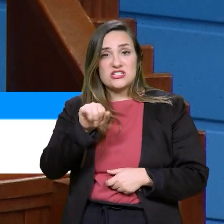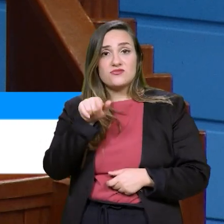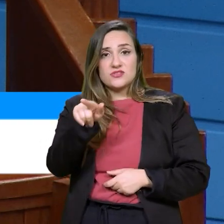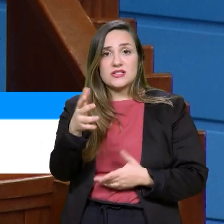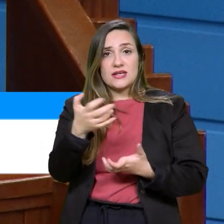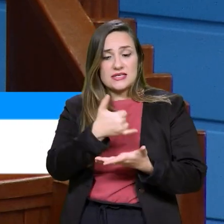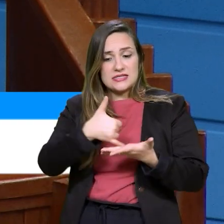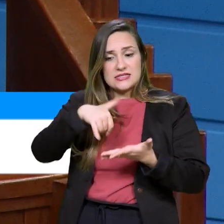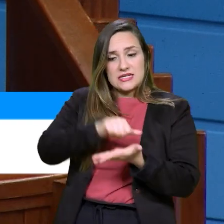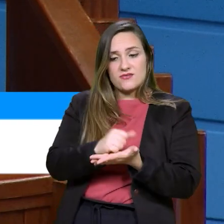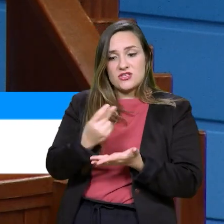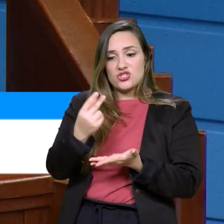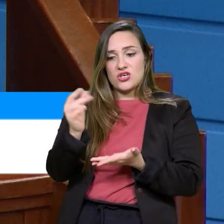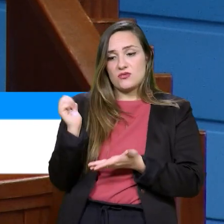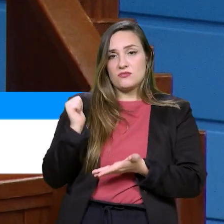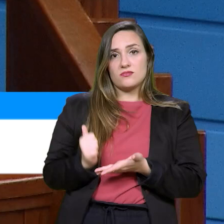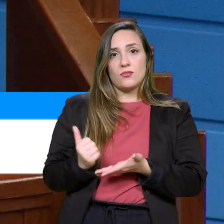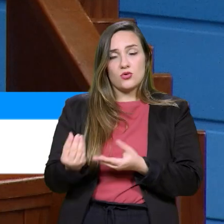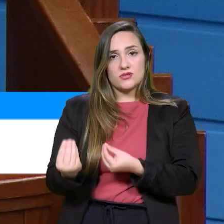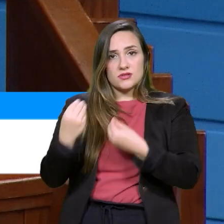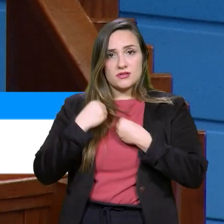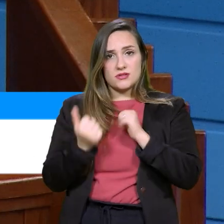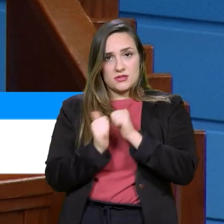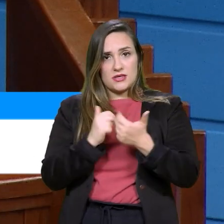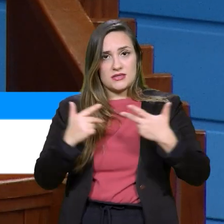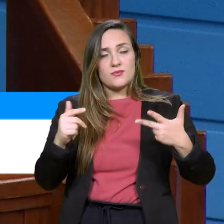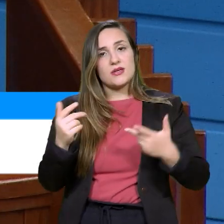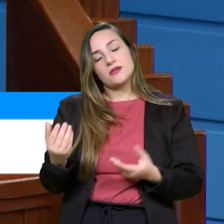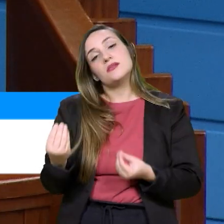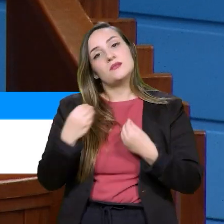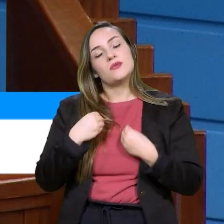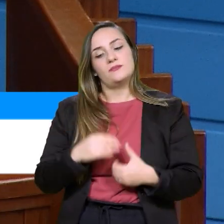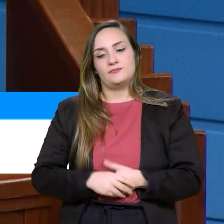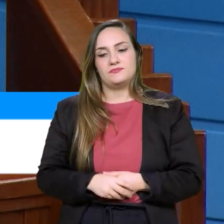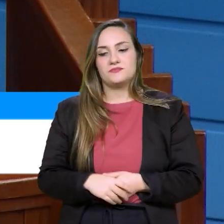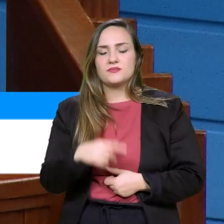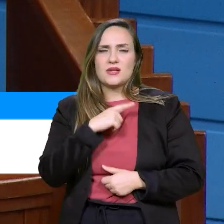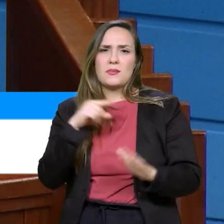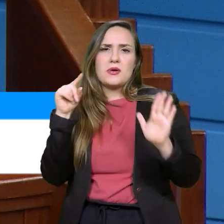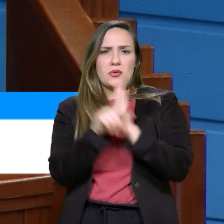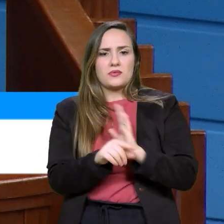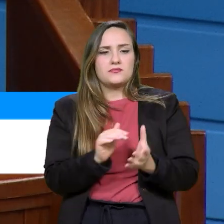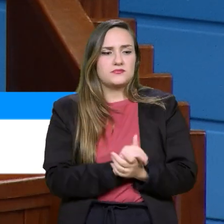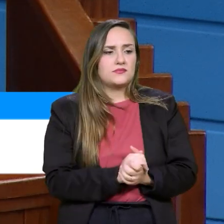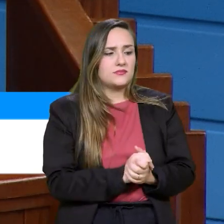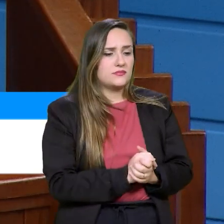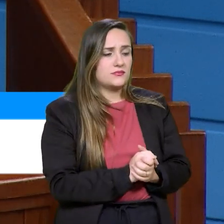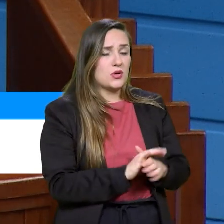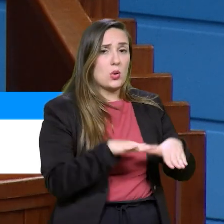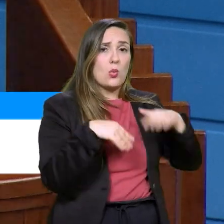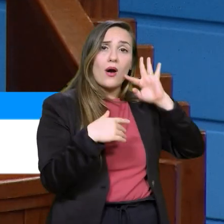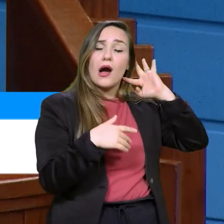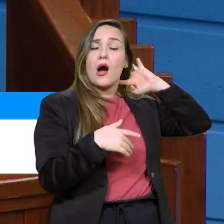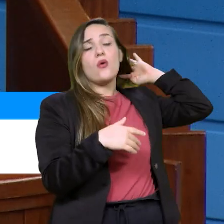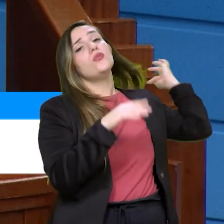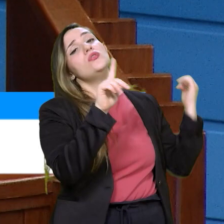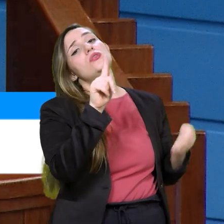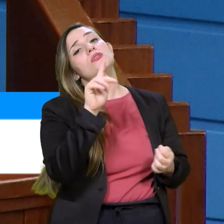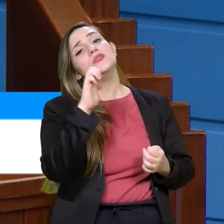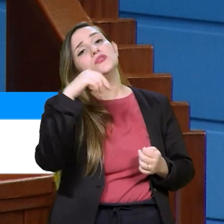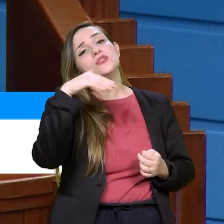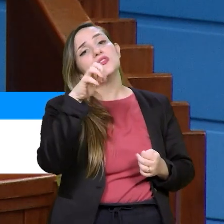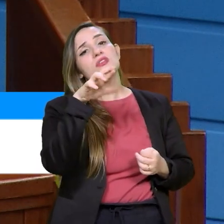Fundesport, para se inscrever no Bolsa Atleta. Aí nós temos aqui um questionário. Qual o